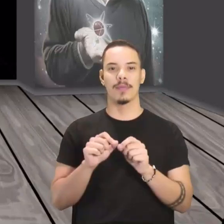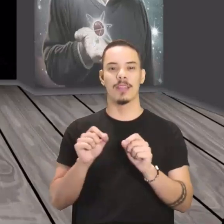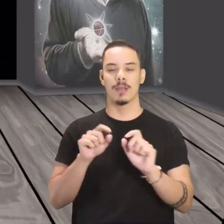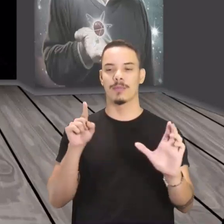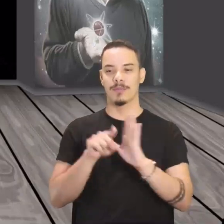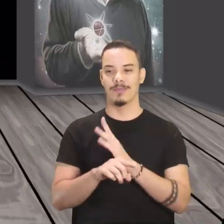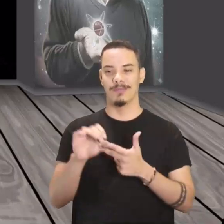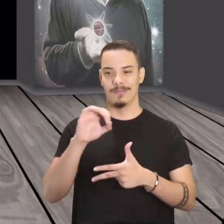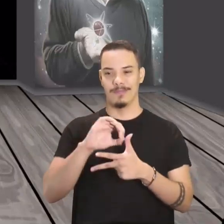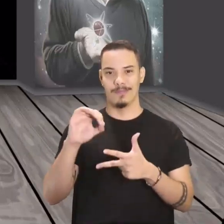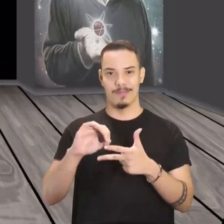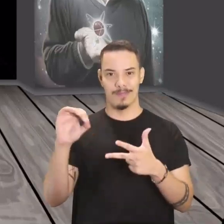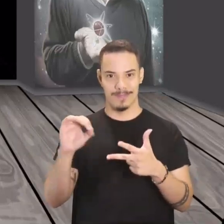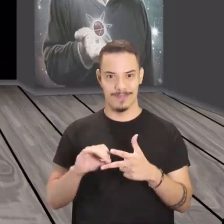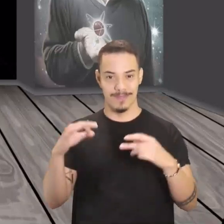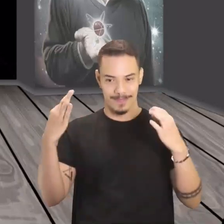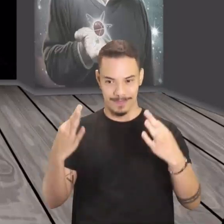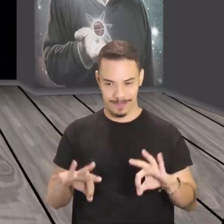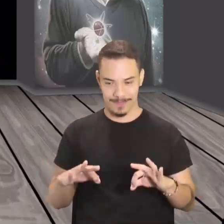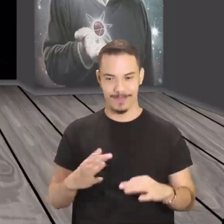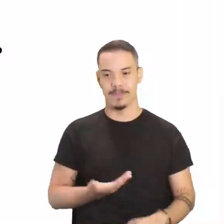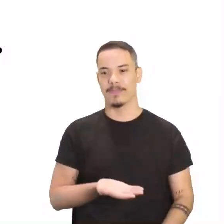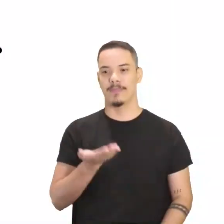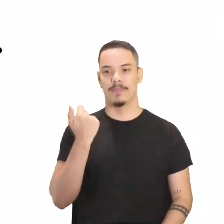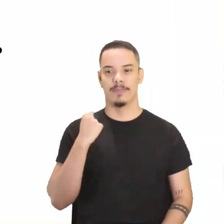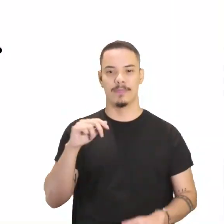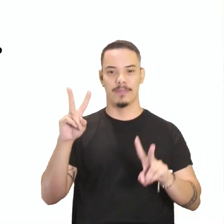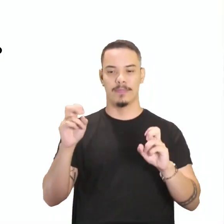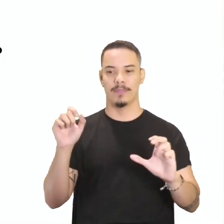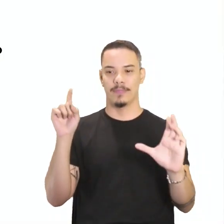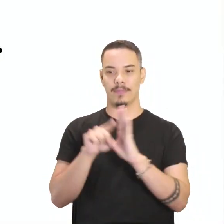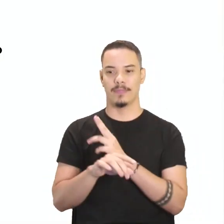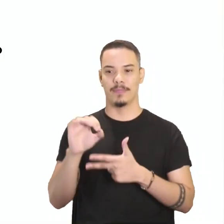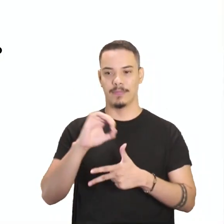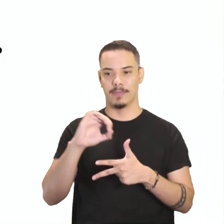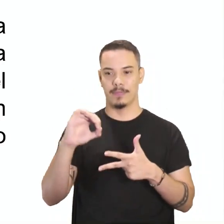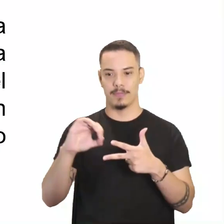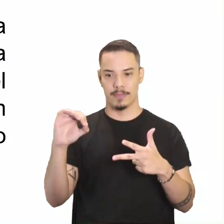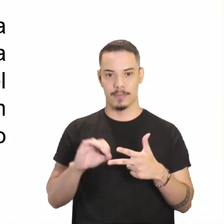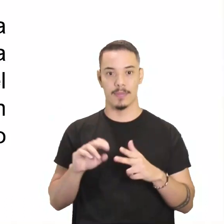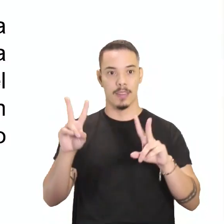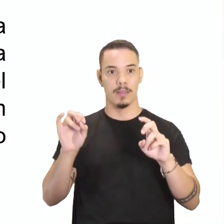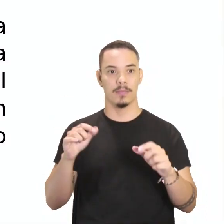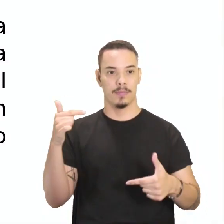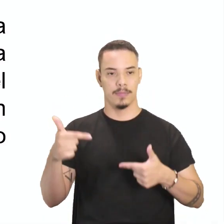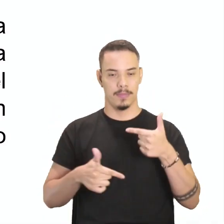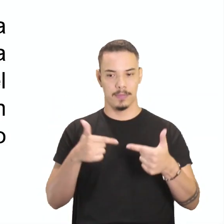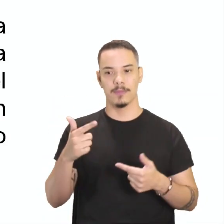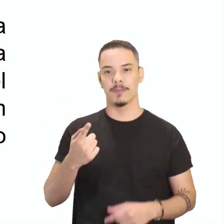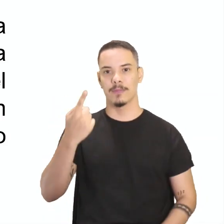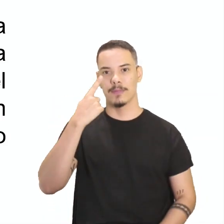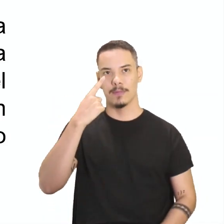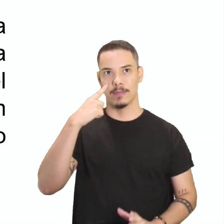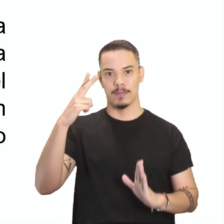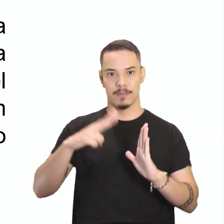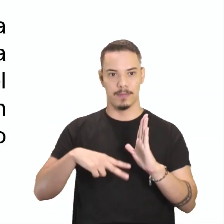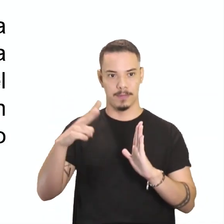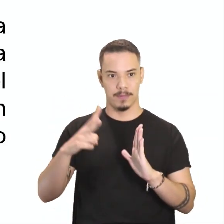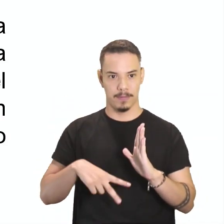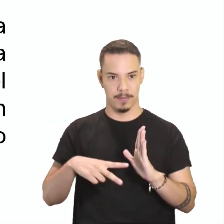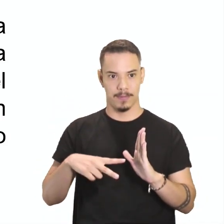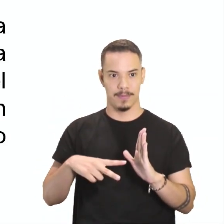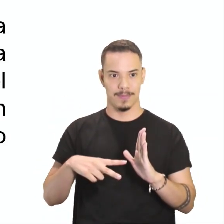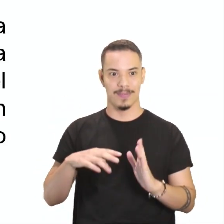de Enem. Vamos lá, então? Exatamente. Vamos lá, pessoal. Questãozinha Enem na área sobre trabalho. Vamos ler aqui o enunciado. Era